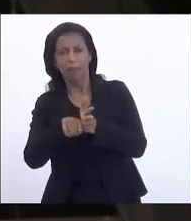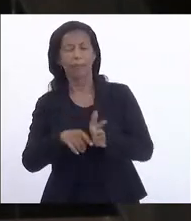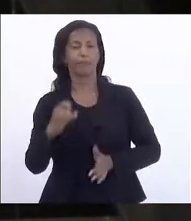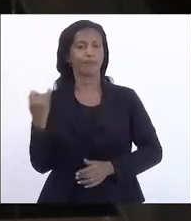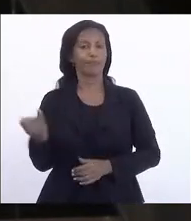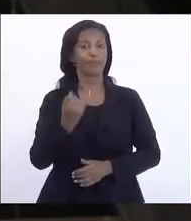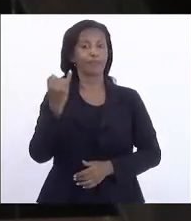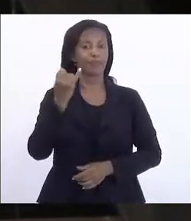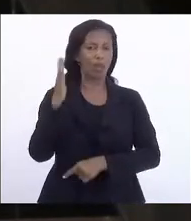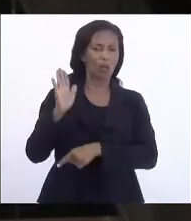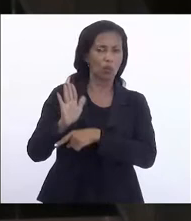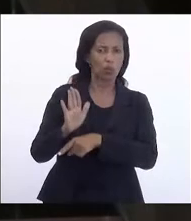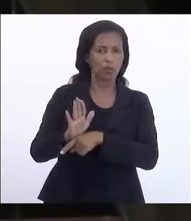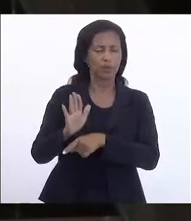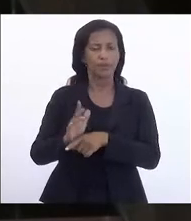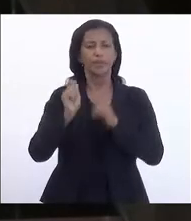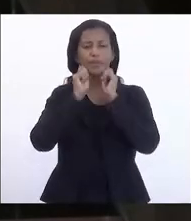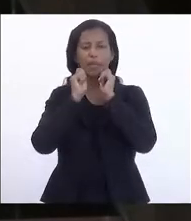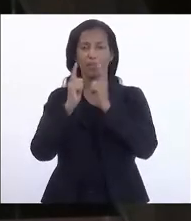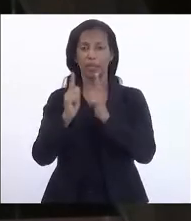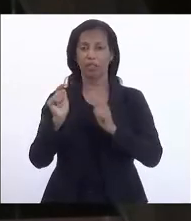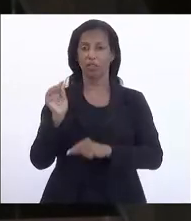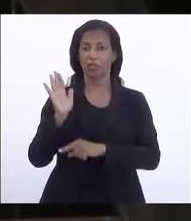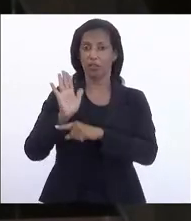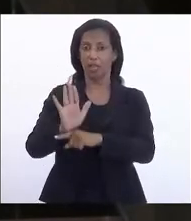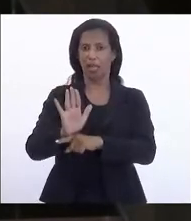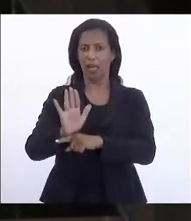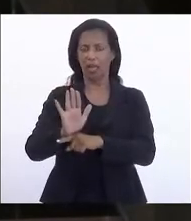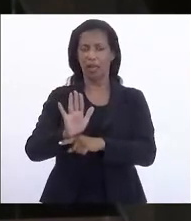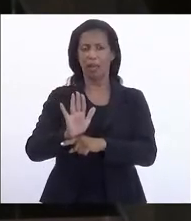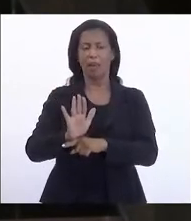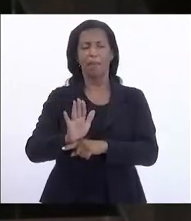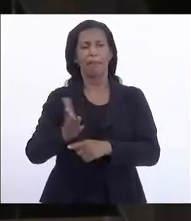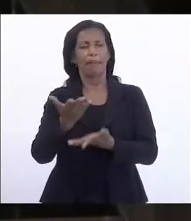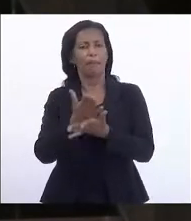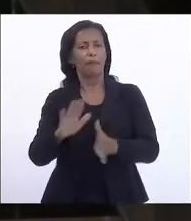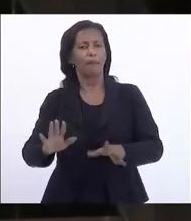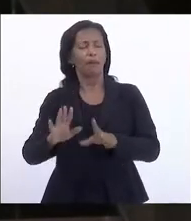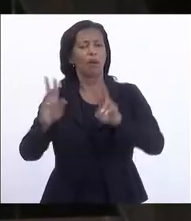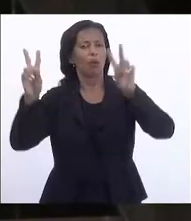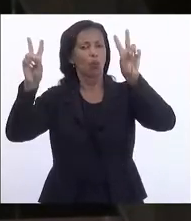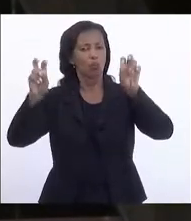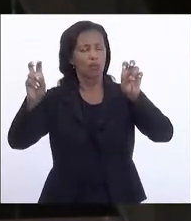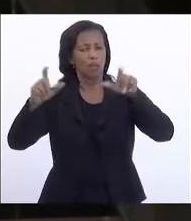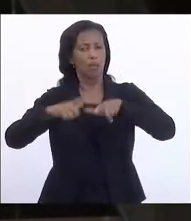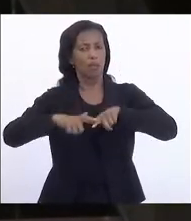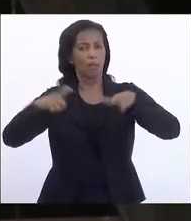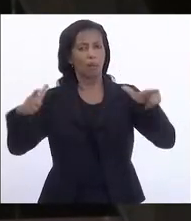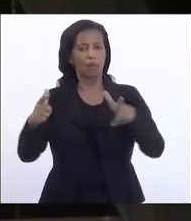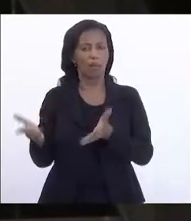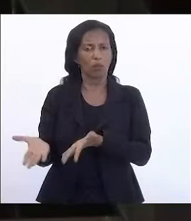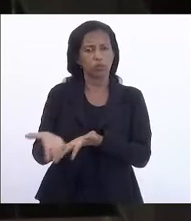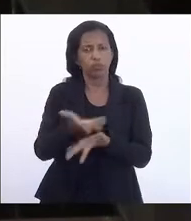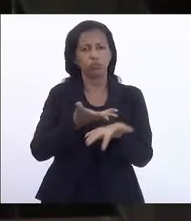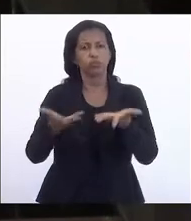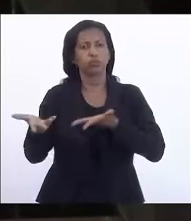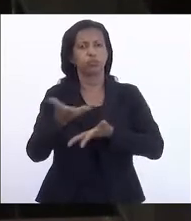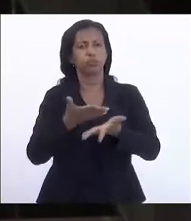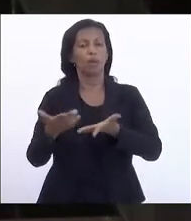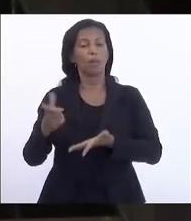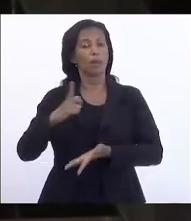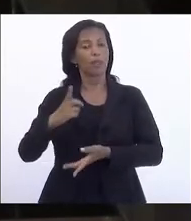contribuição que a Assembleia Legislativa dá para descortinar esse tema, para aumentar a arrecadação do Estado e para que haja mais